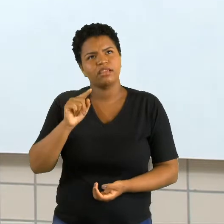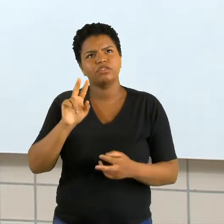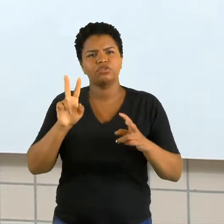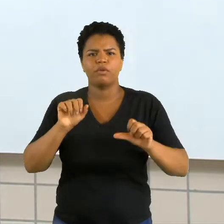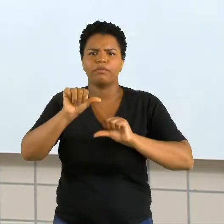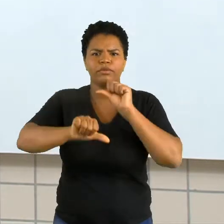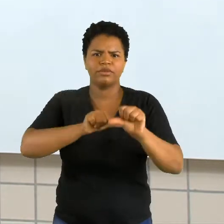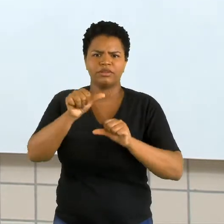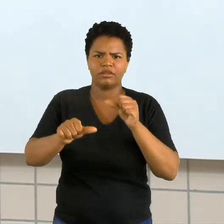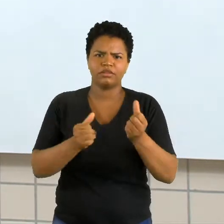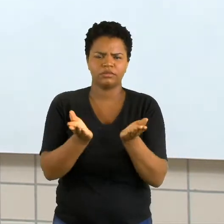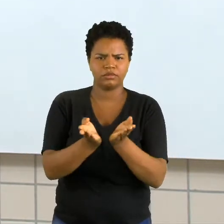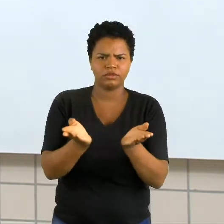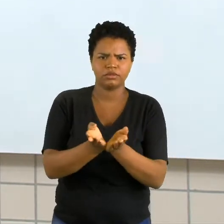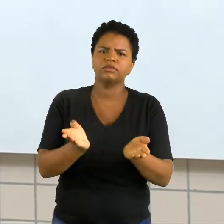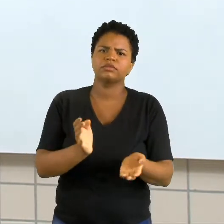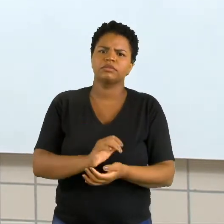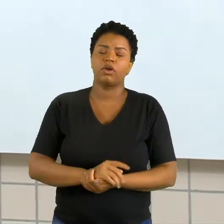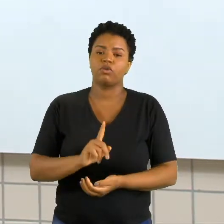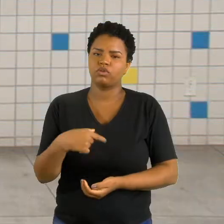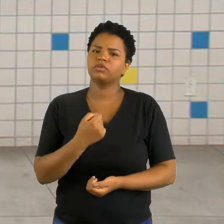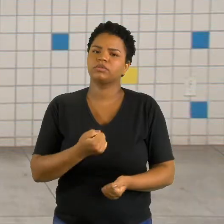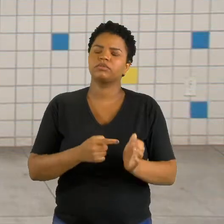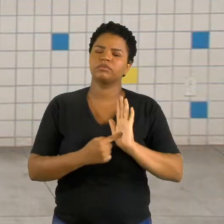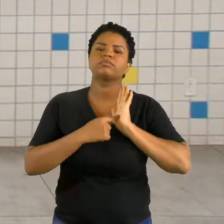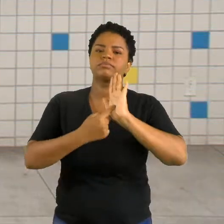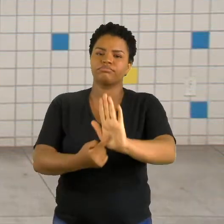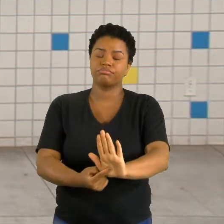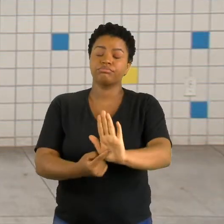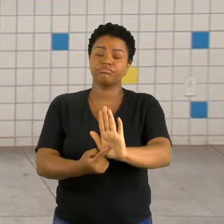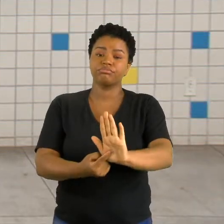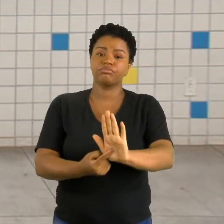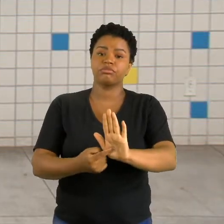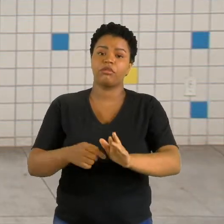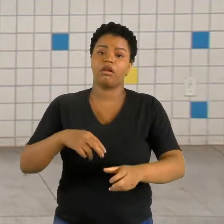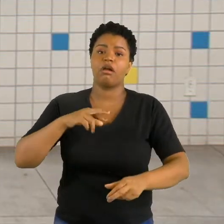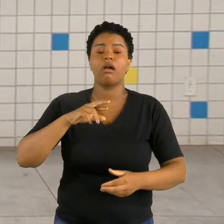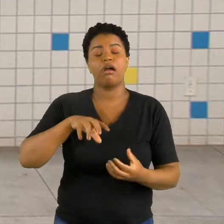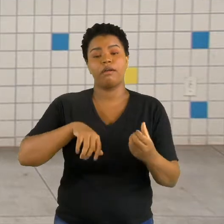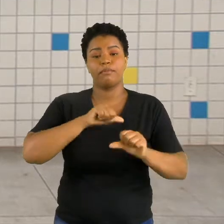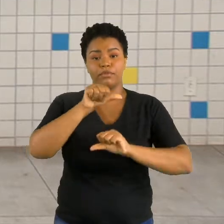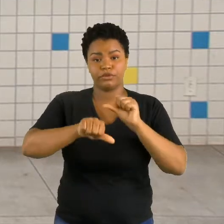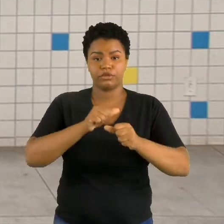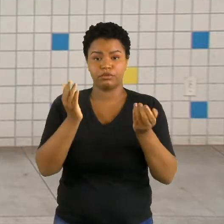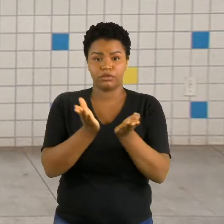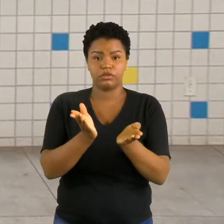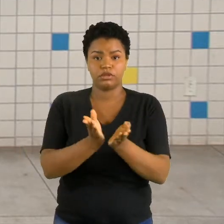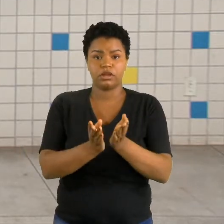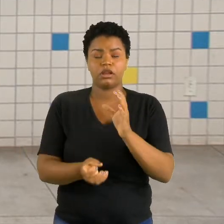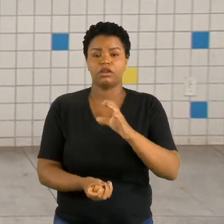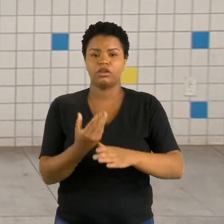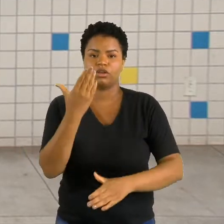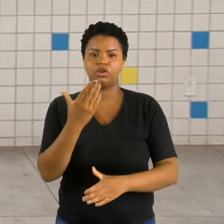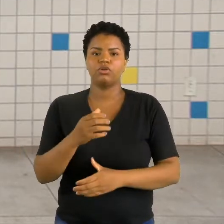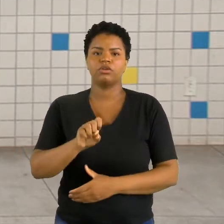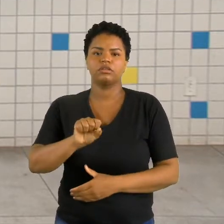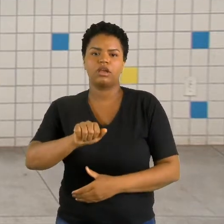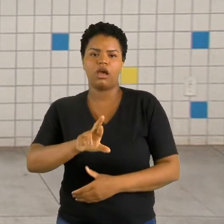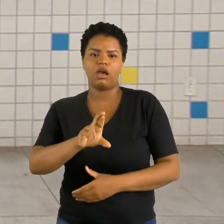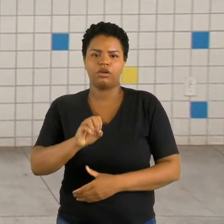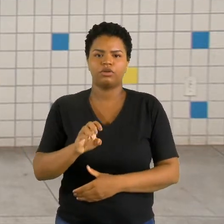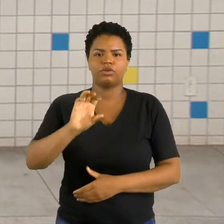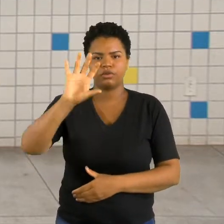Protestante? Nós devemos destacar que a Reforma Protestante, ela surgiu no Sacro Império Romano Germânico. Professor,